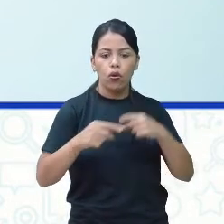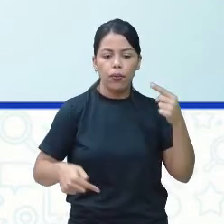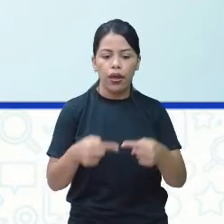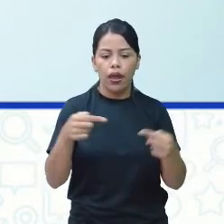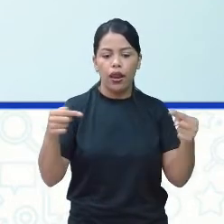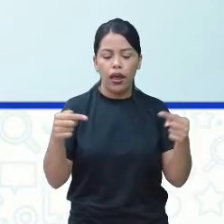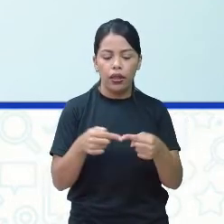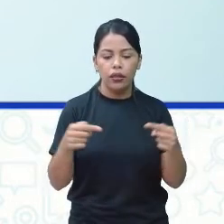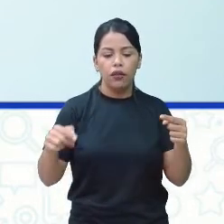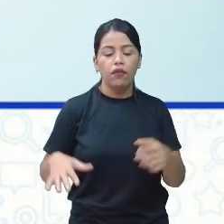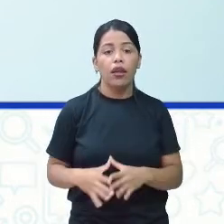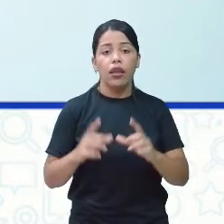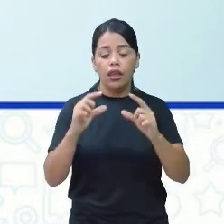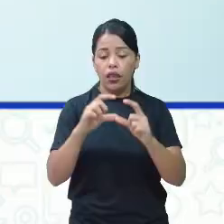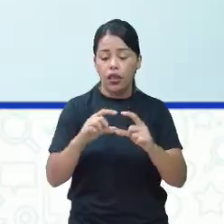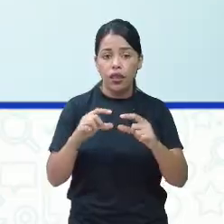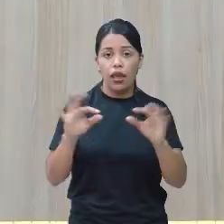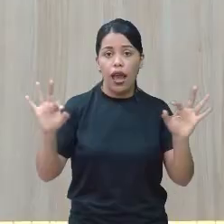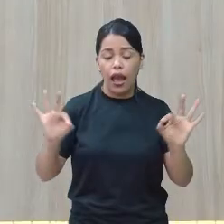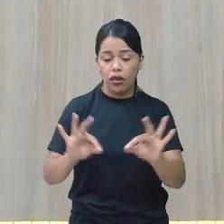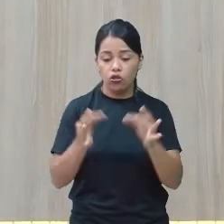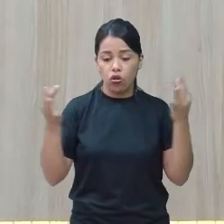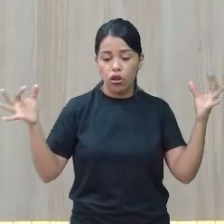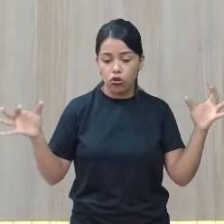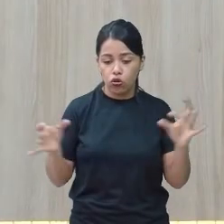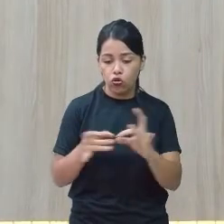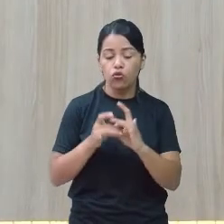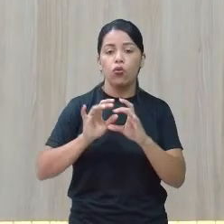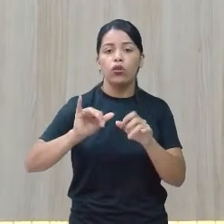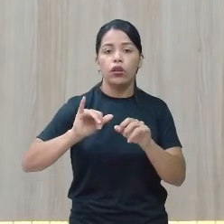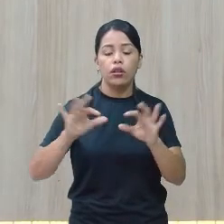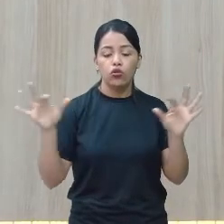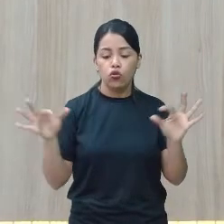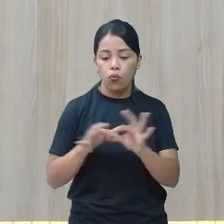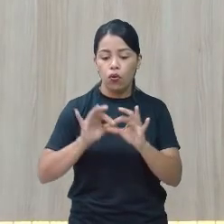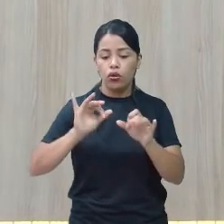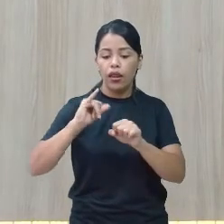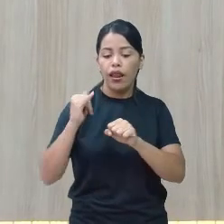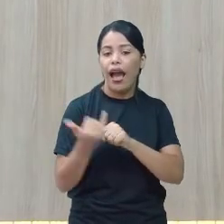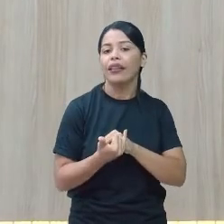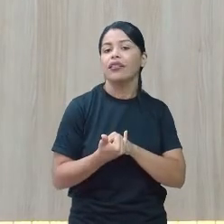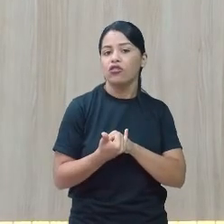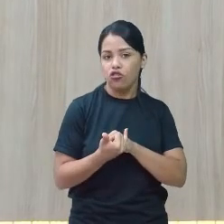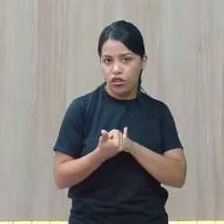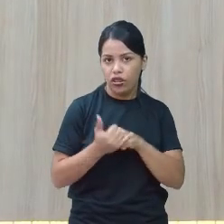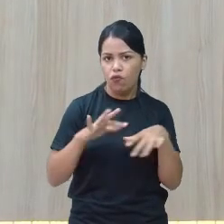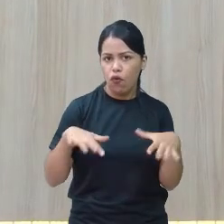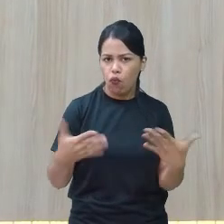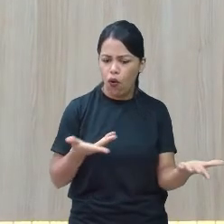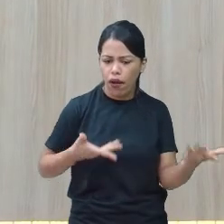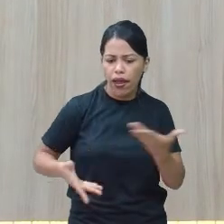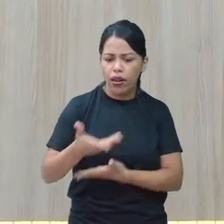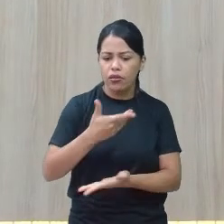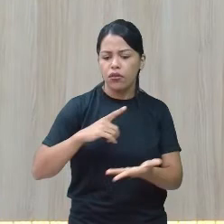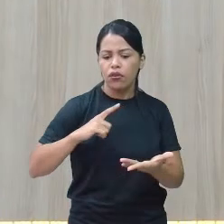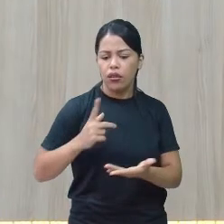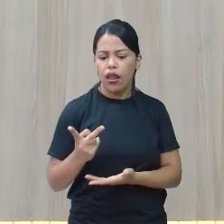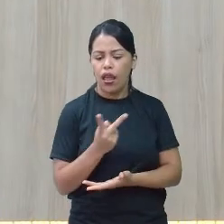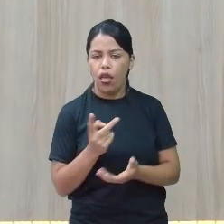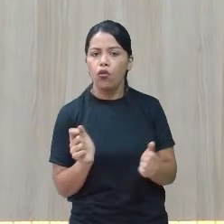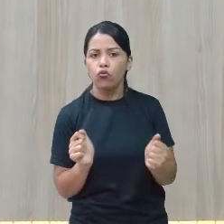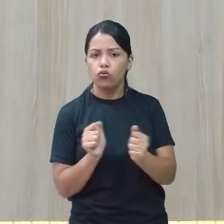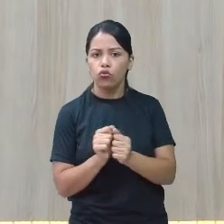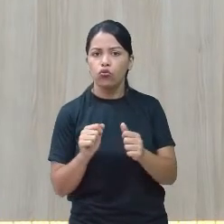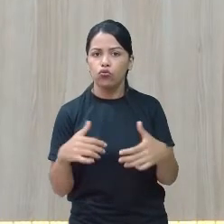subordinadas adjetivas. Essa relação, eu antecipo aqui, vai ser explorada na próxima aula, então eu quero que vocês façam